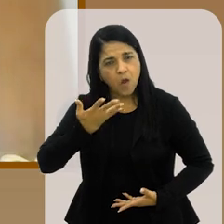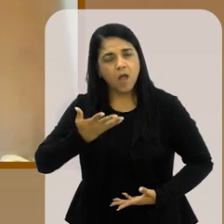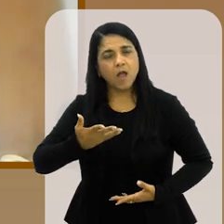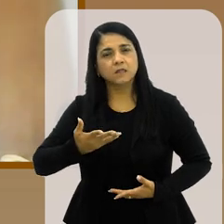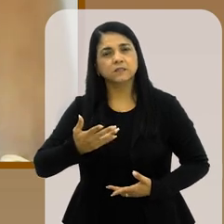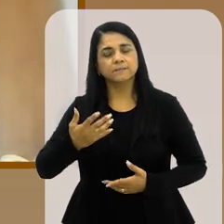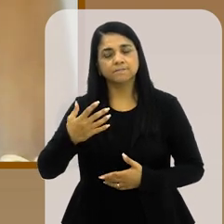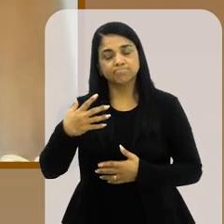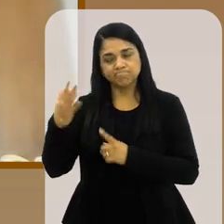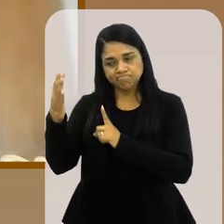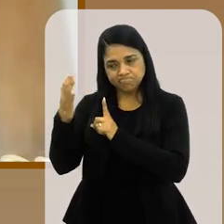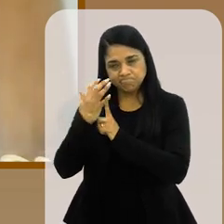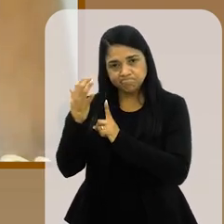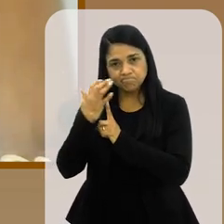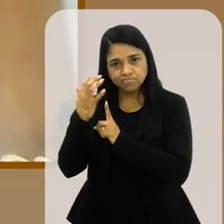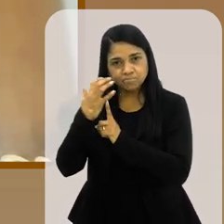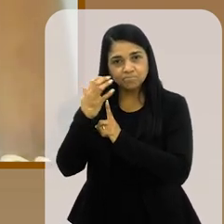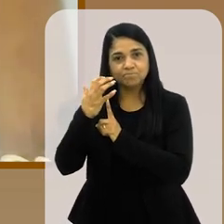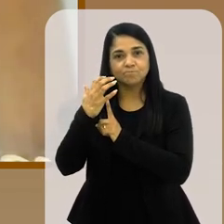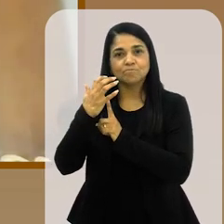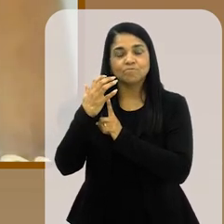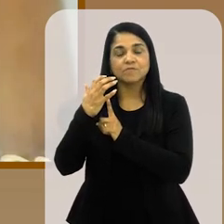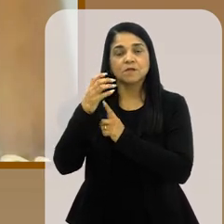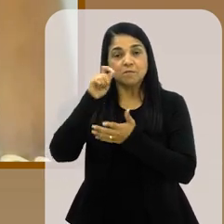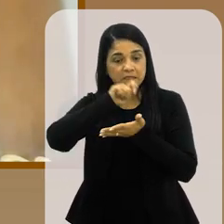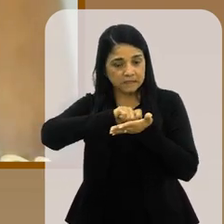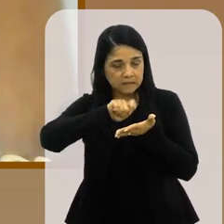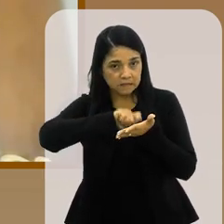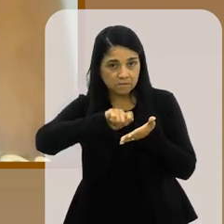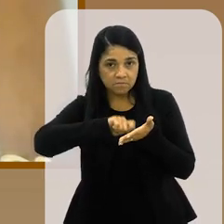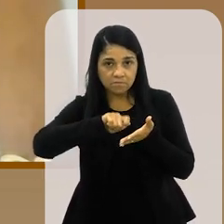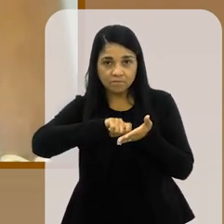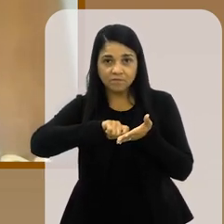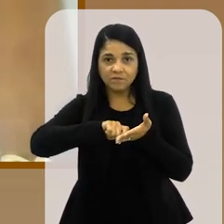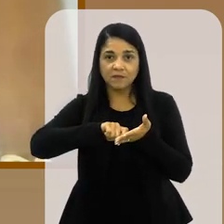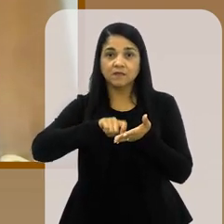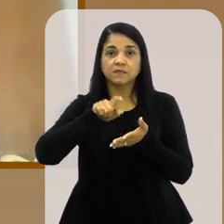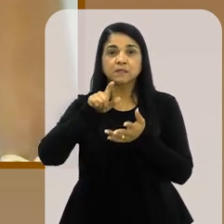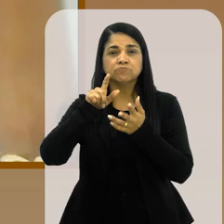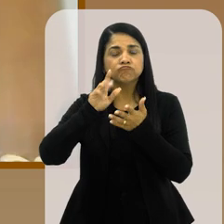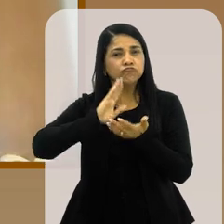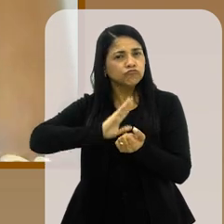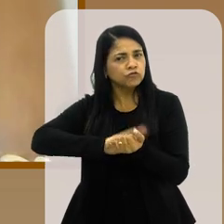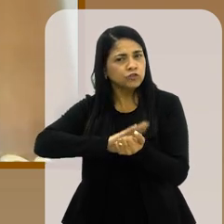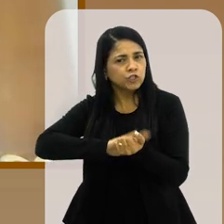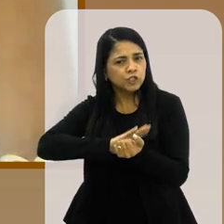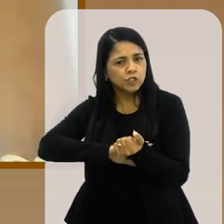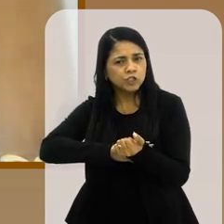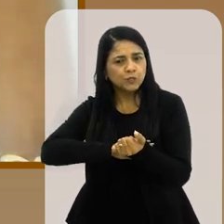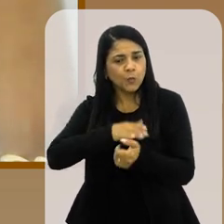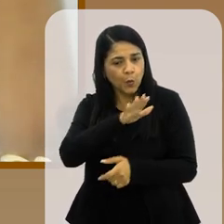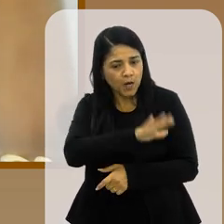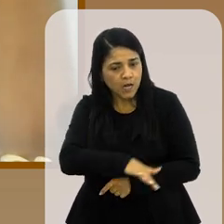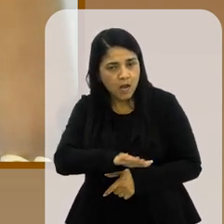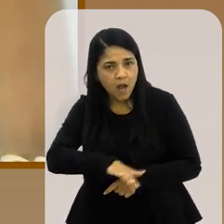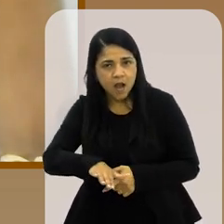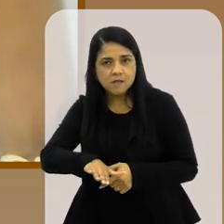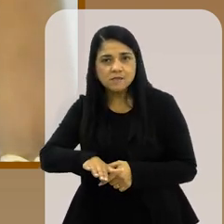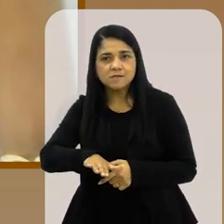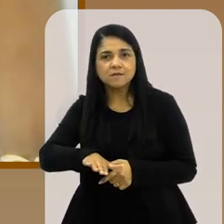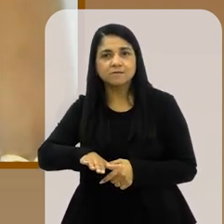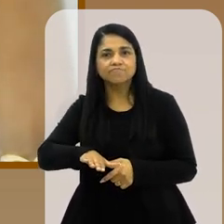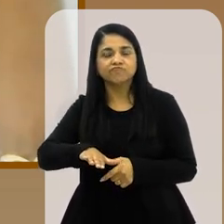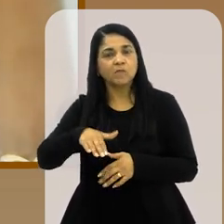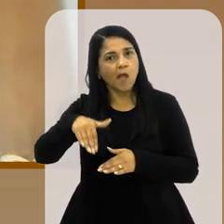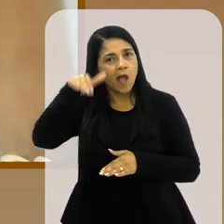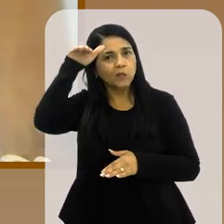me influenciaram a minha escrita, que ela tem o mesmo ritmo para criança e para